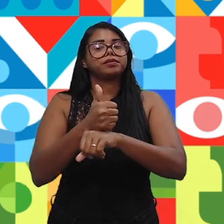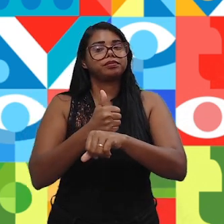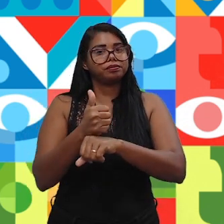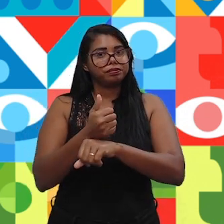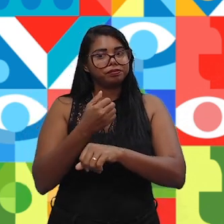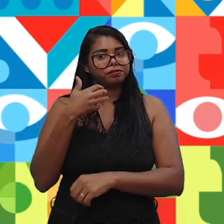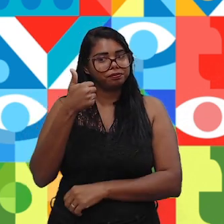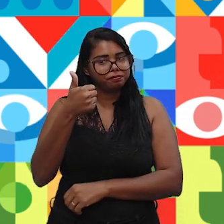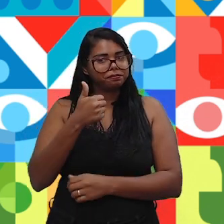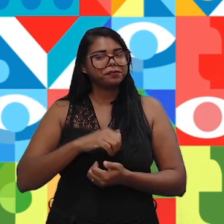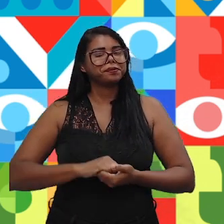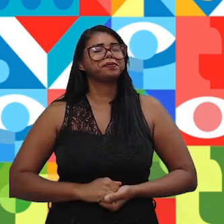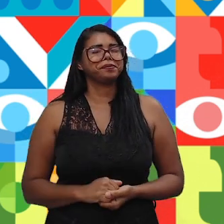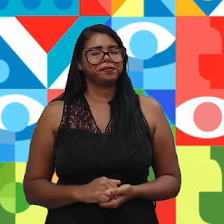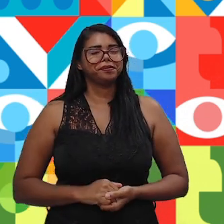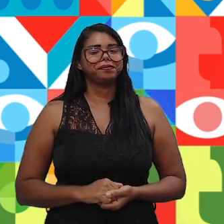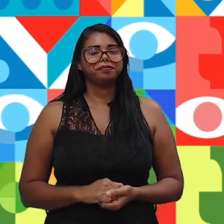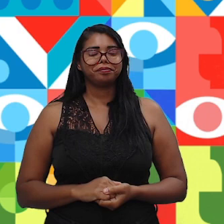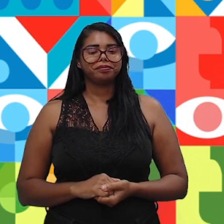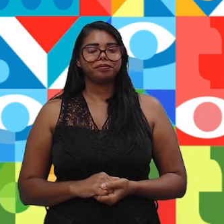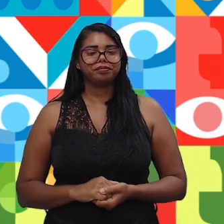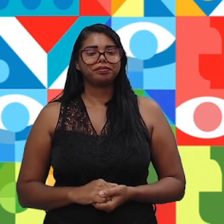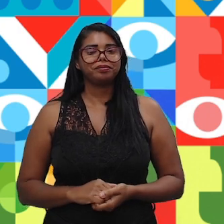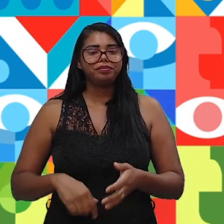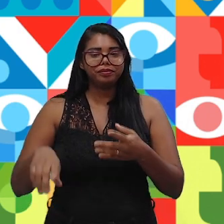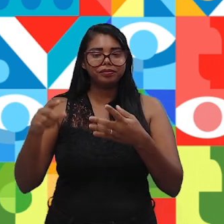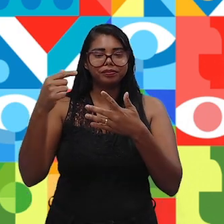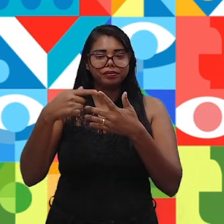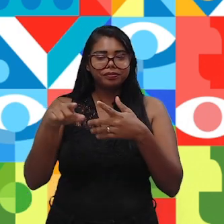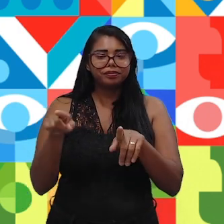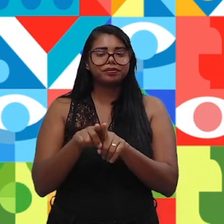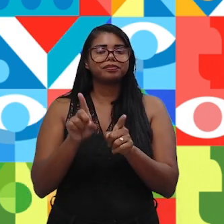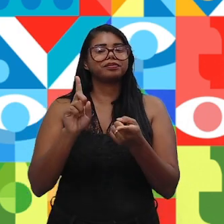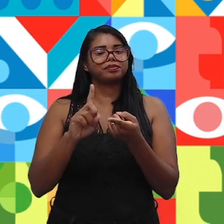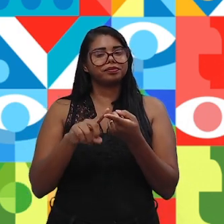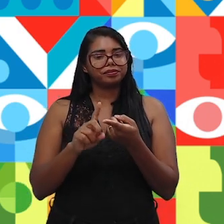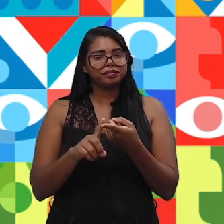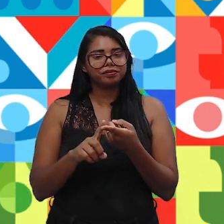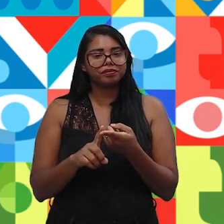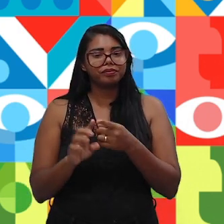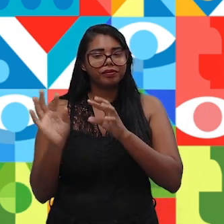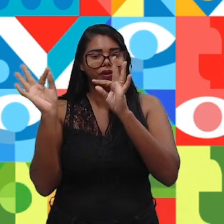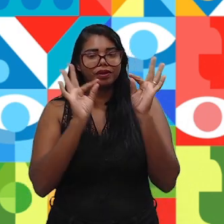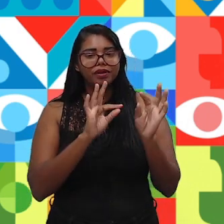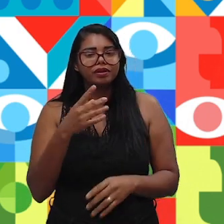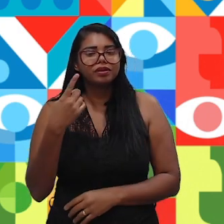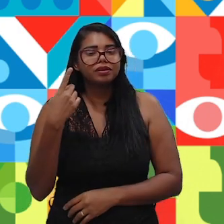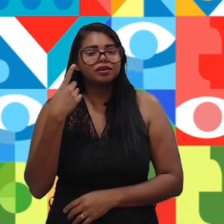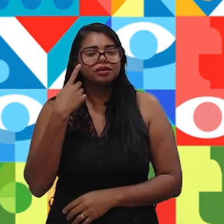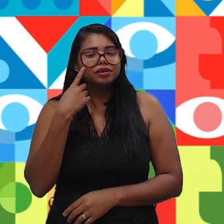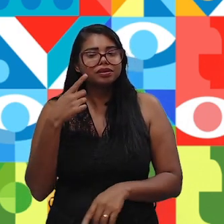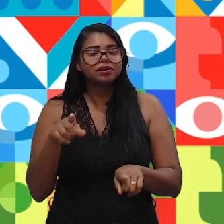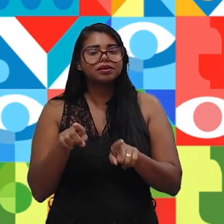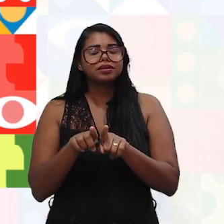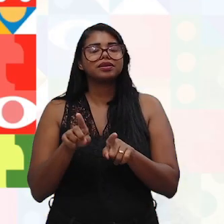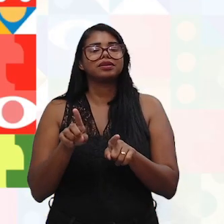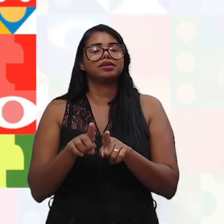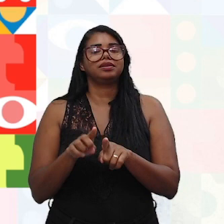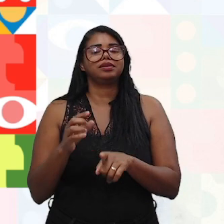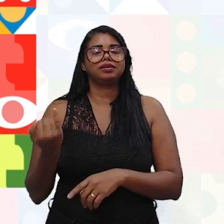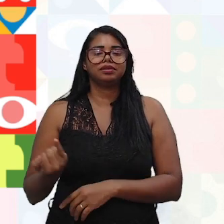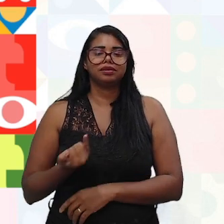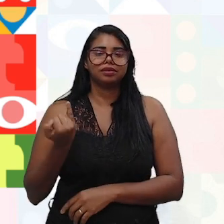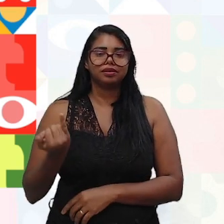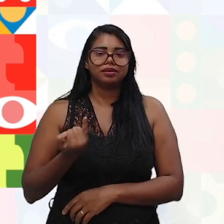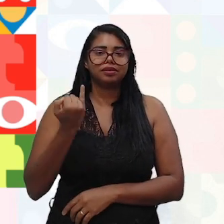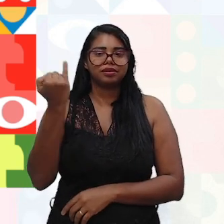ó, bacana. Outro ponto, a gente vai ver também quais são aqueles pontos mais importantes dentro